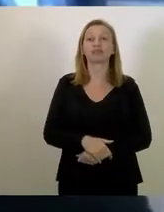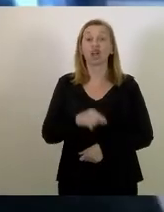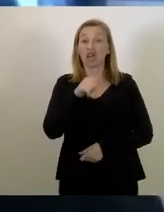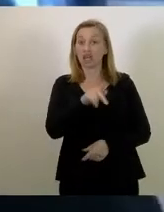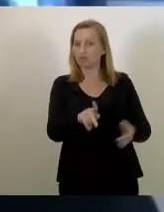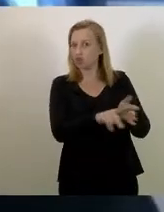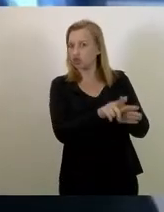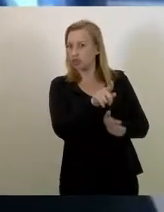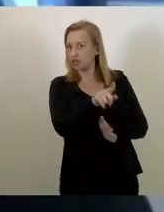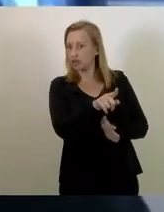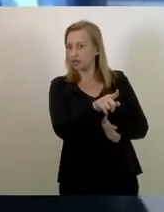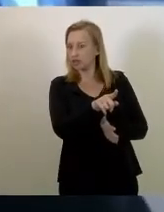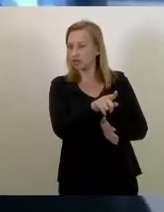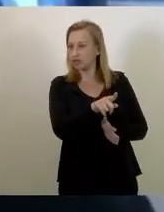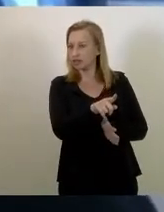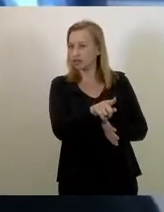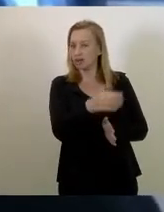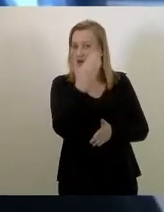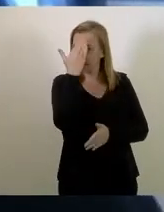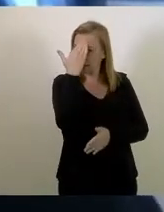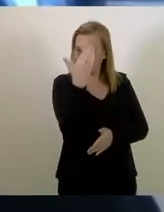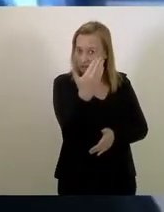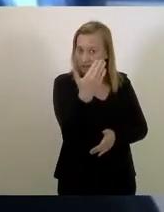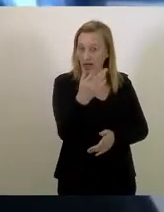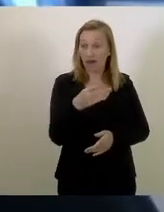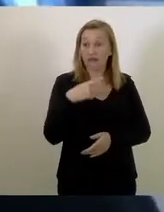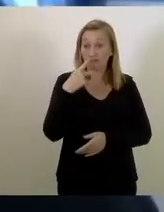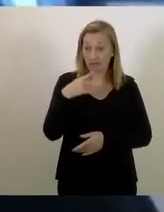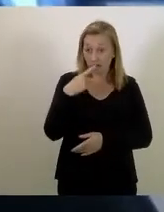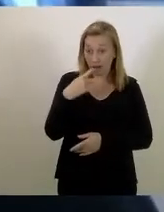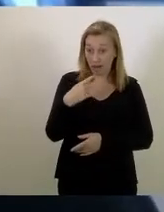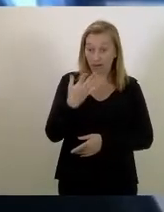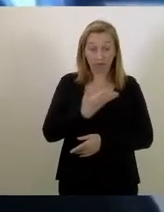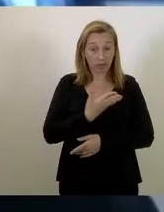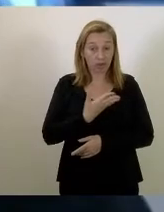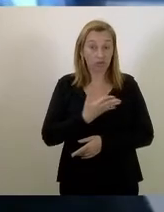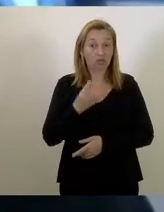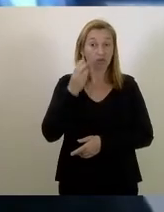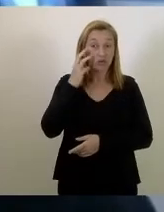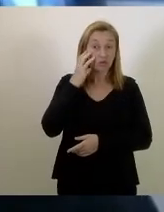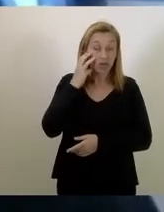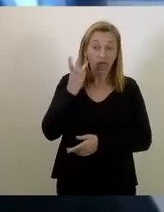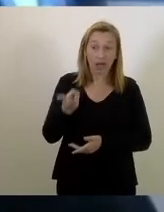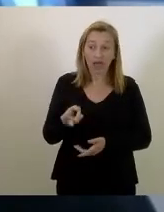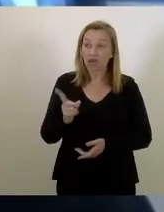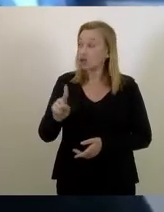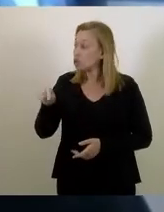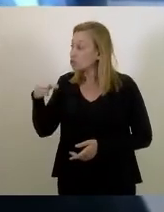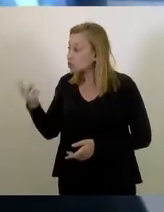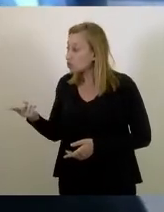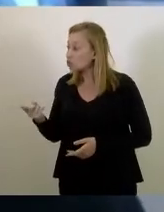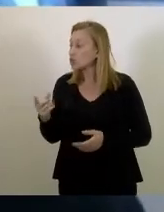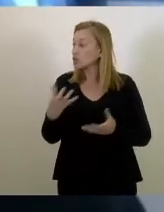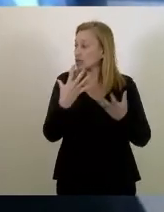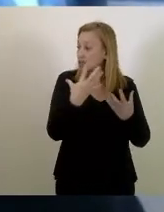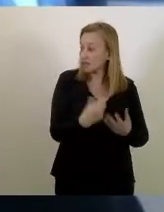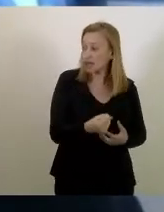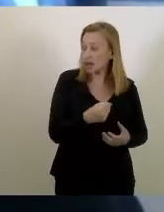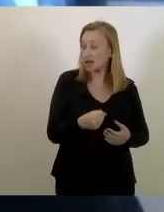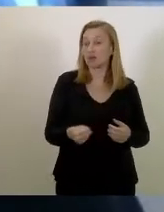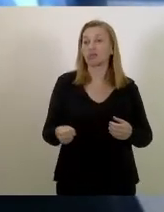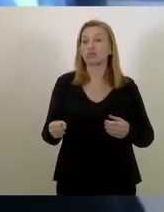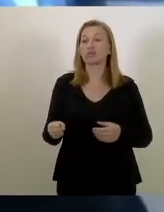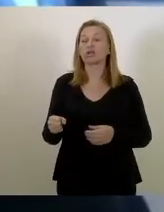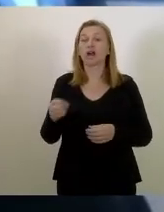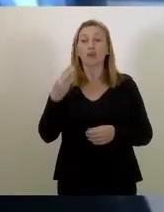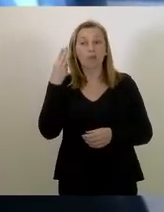projeto agradecendo as palavras aqui do meu camarada Valdeck e dos outros que deram favoráveis o Luiz Paulo a